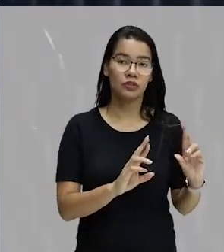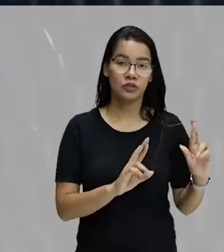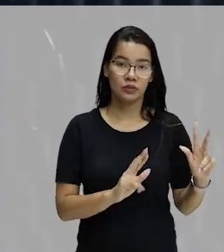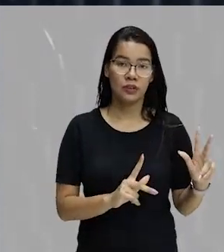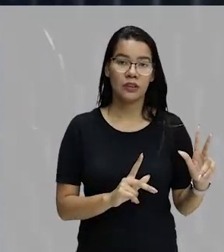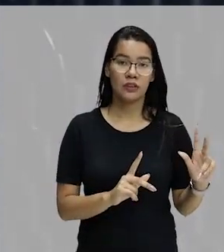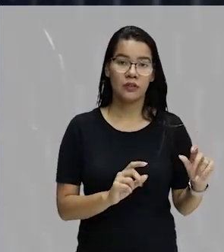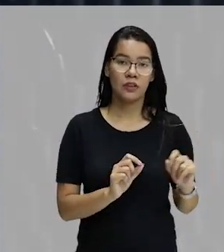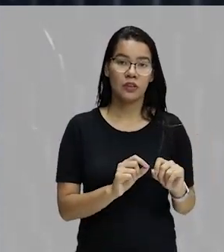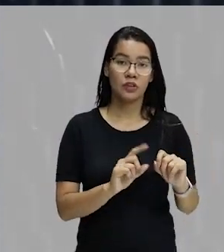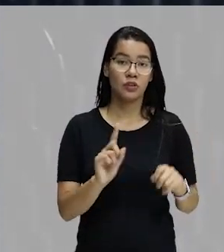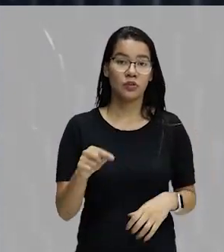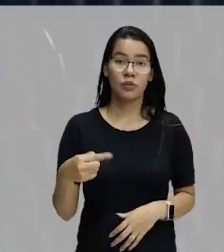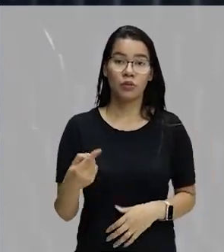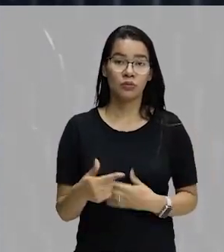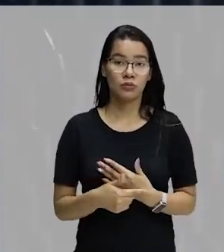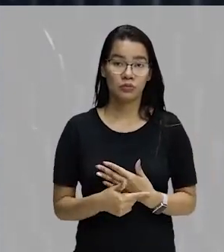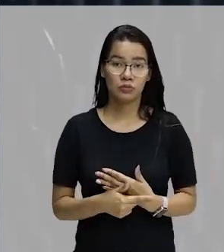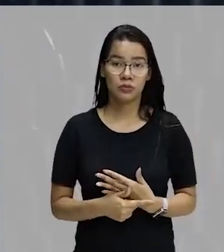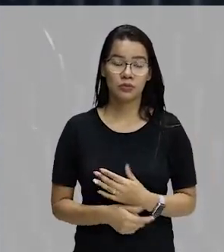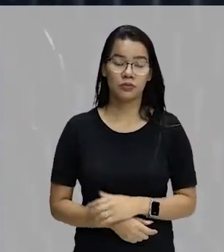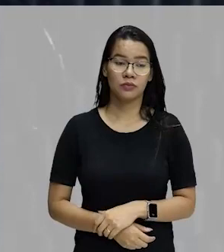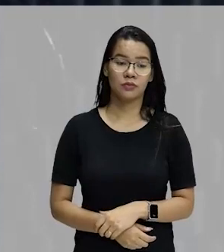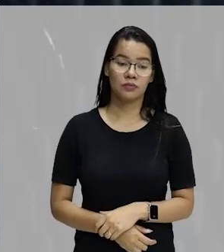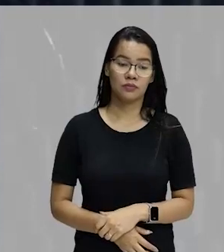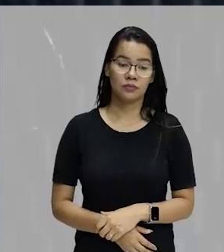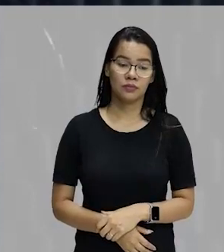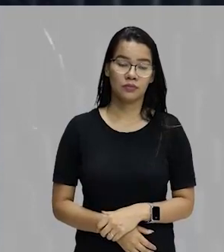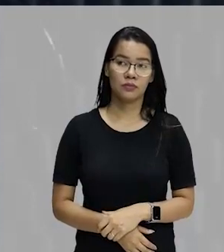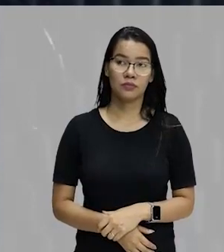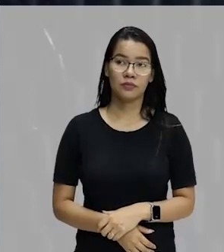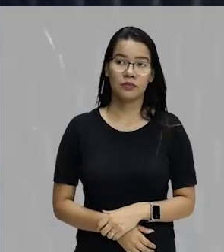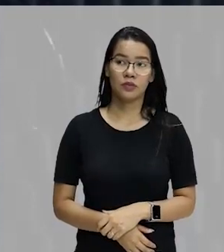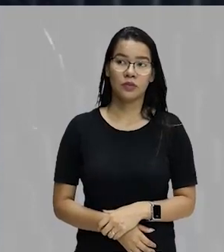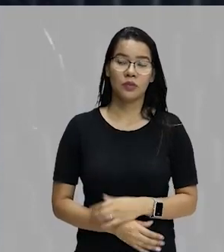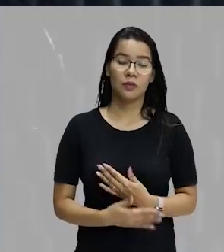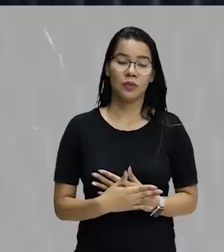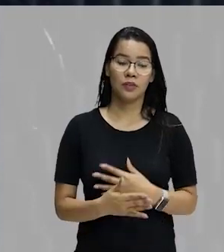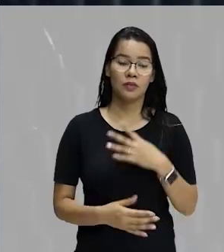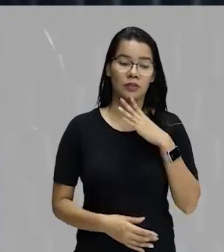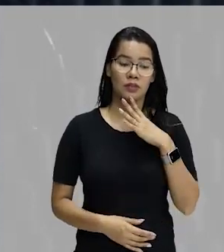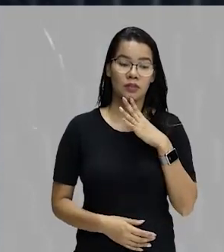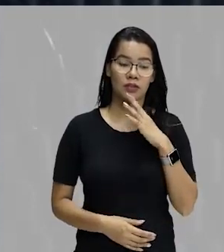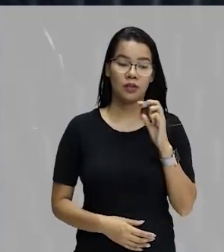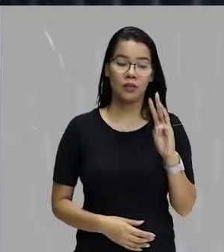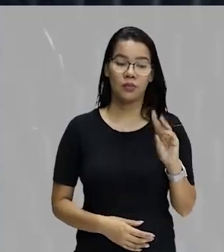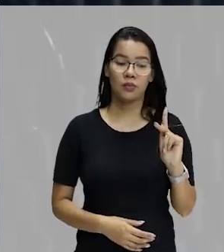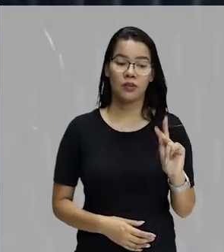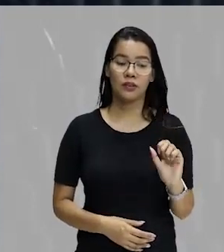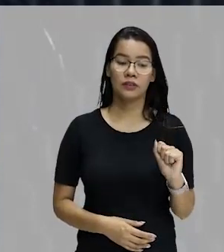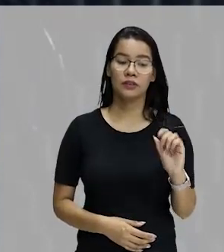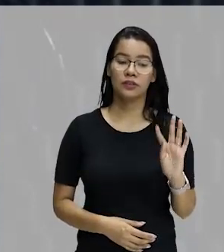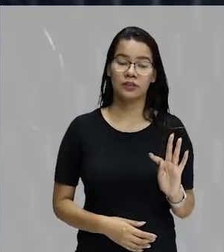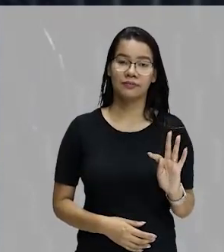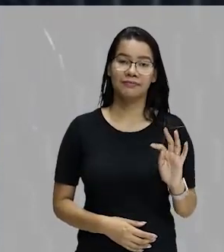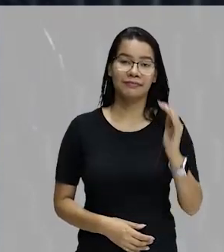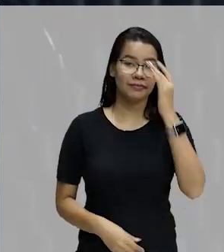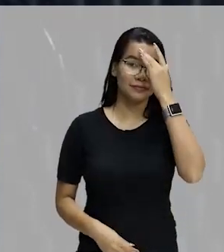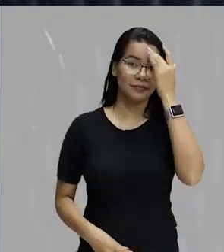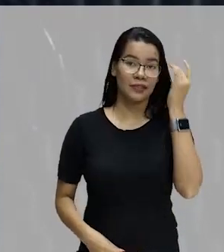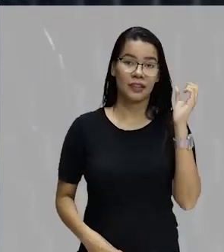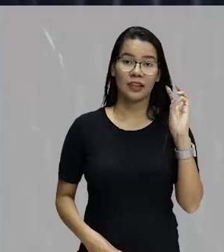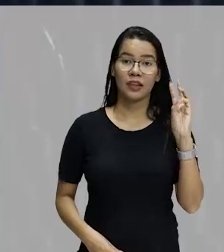fazendo um outro tipo de função. Bom? Então, vamos lá. O mais conhecido, what. Quem nunca